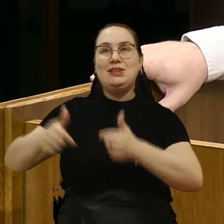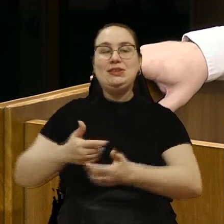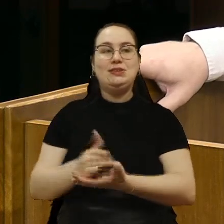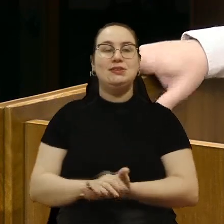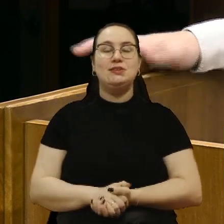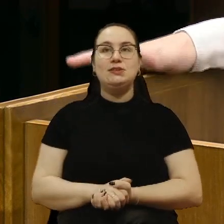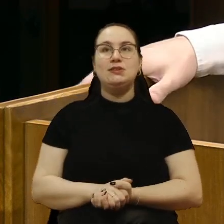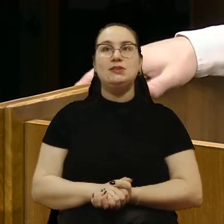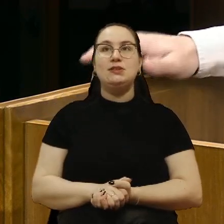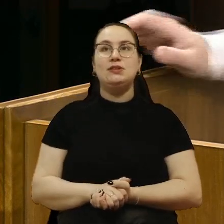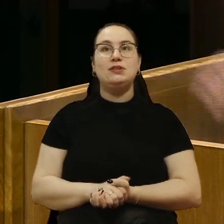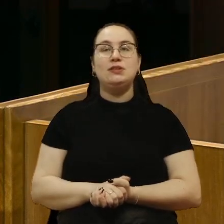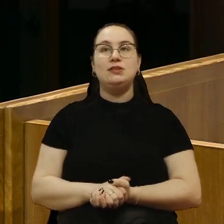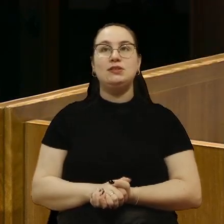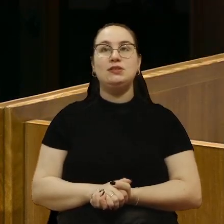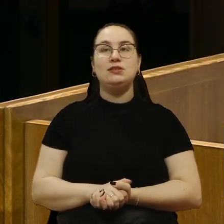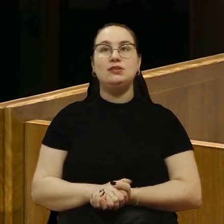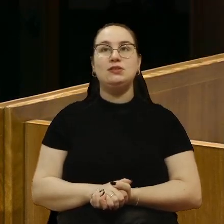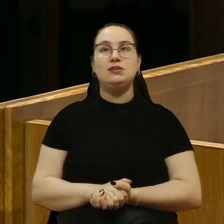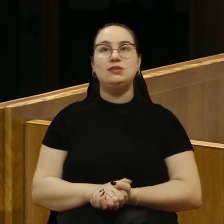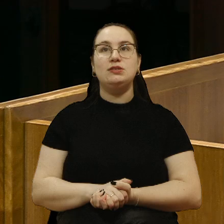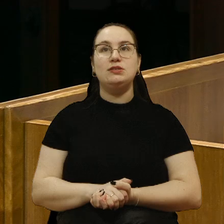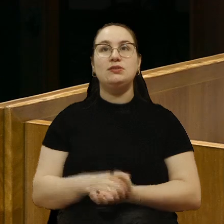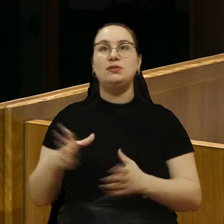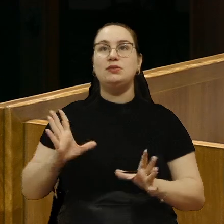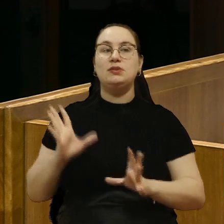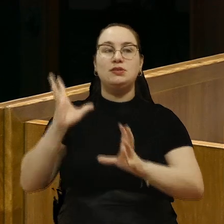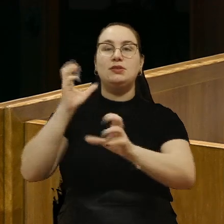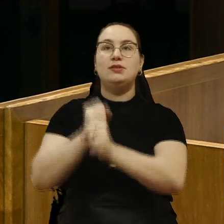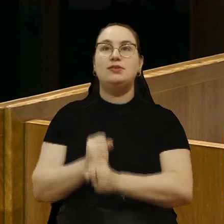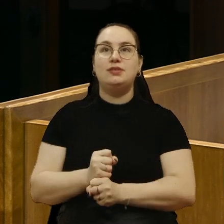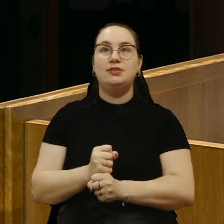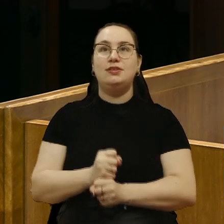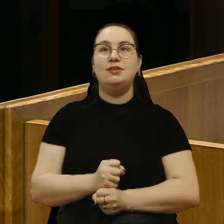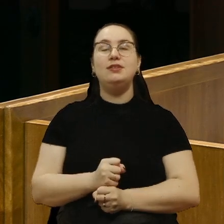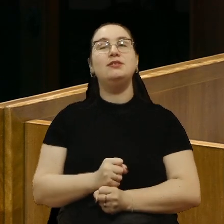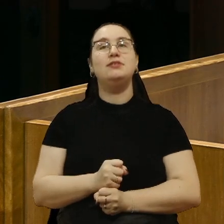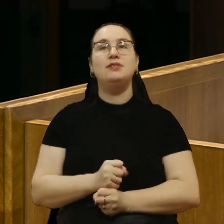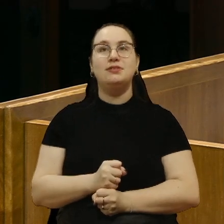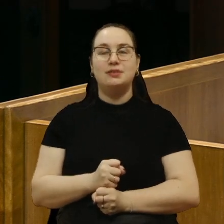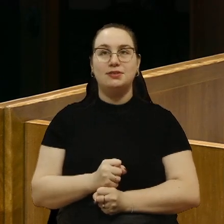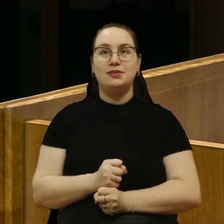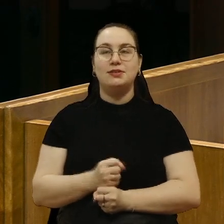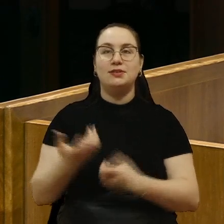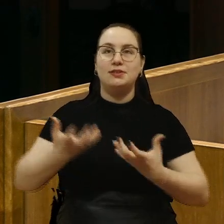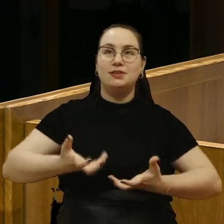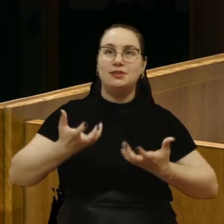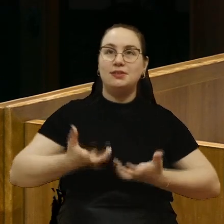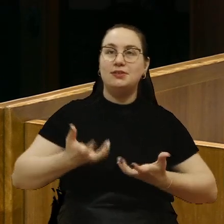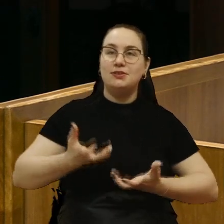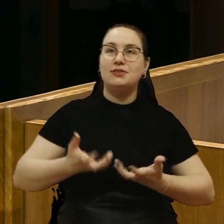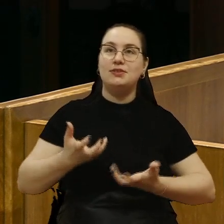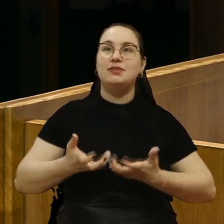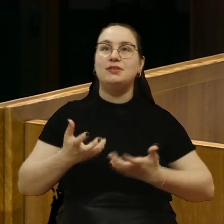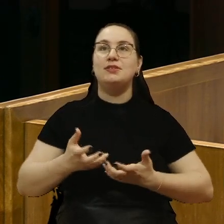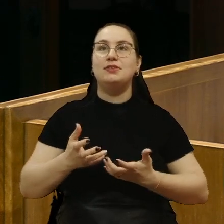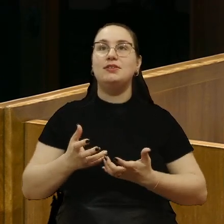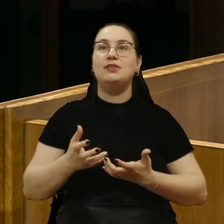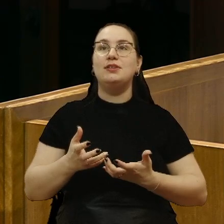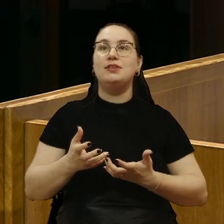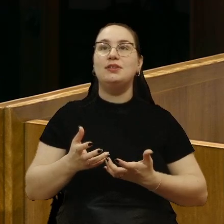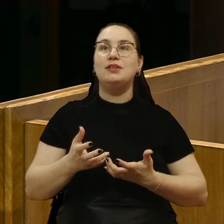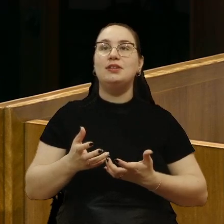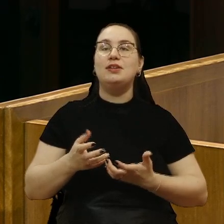Então, são questões assim. Mas, para concluir, eu queria fazer um cumprimento ao secretário Rafael